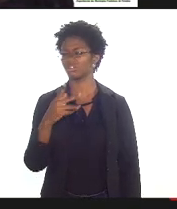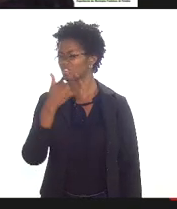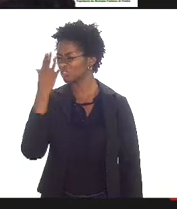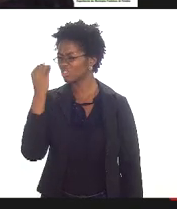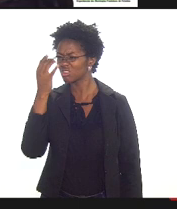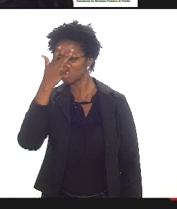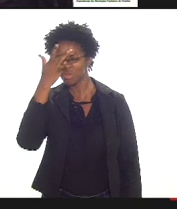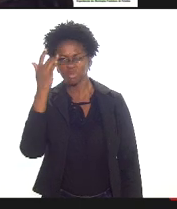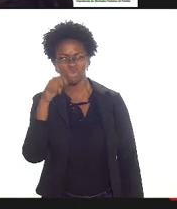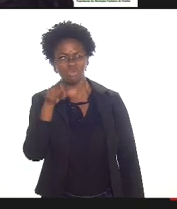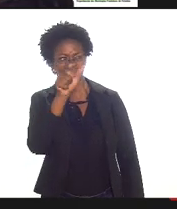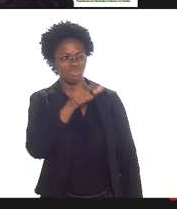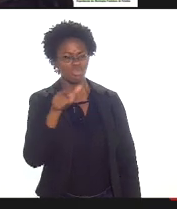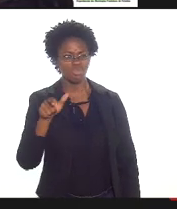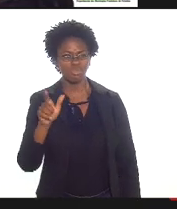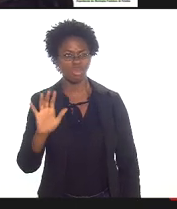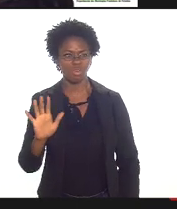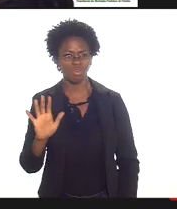por favor?